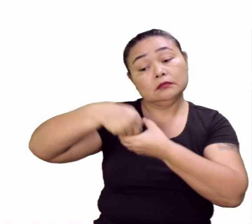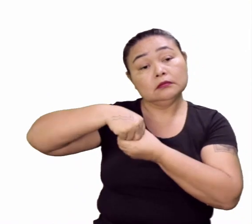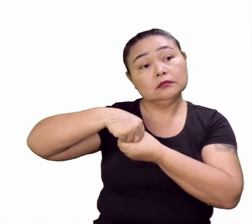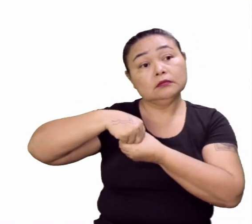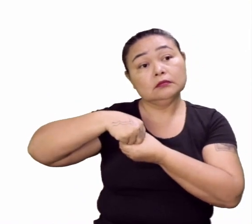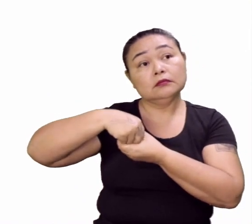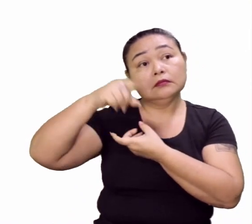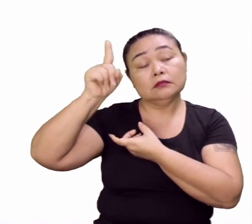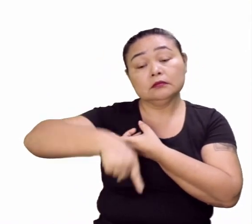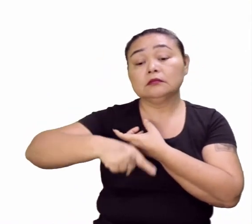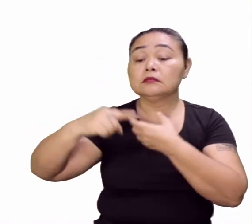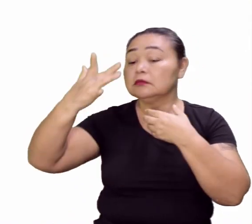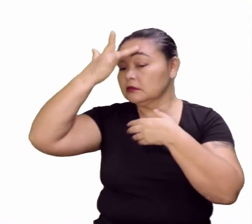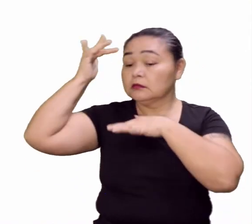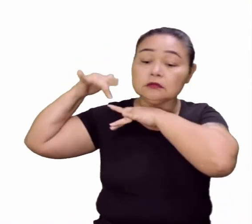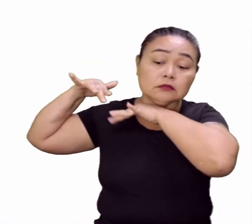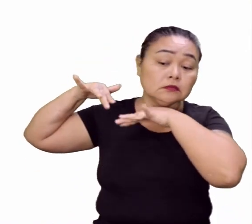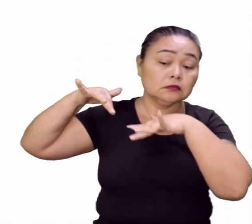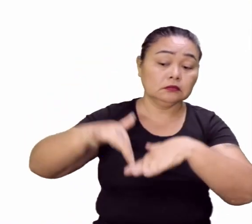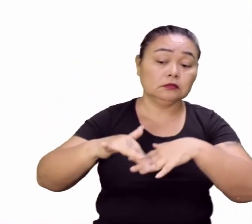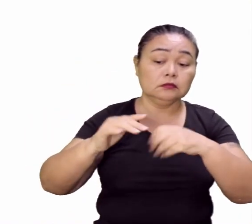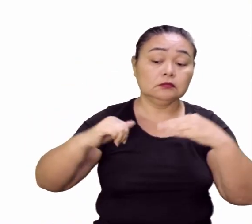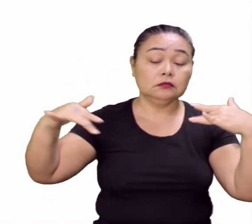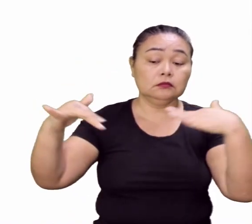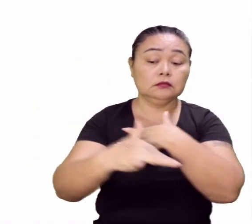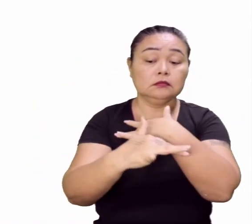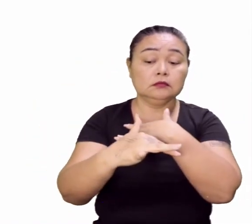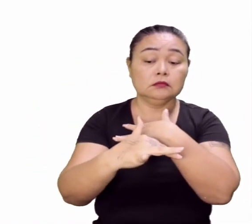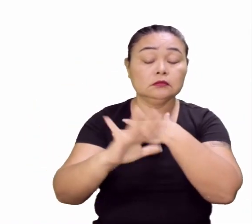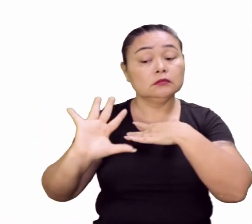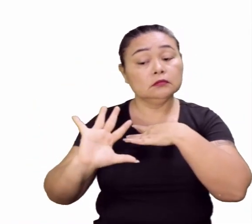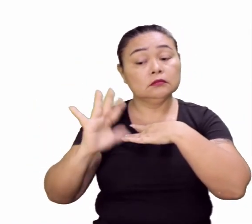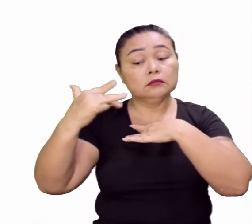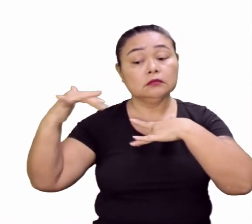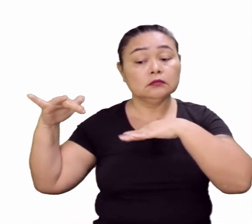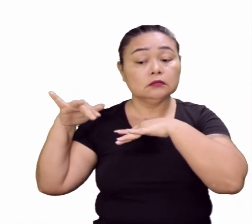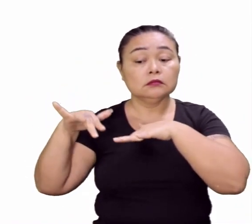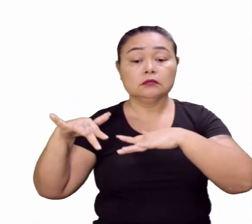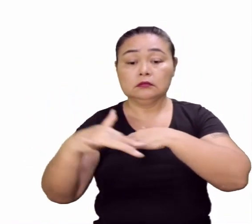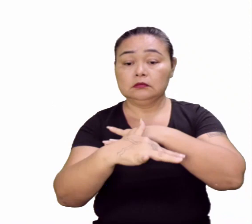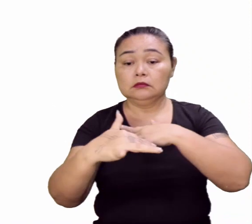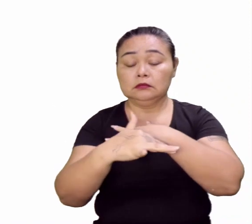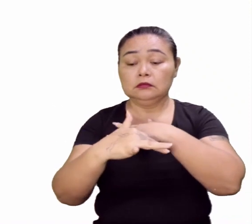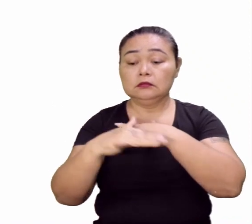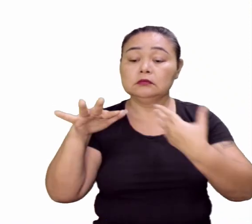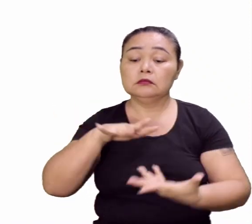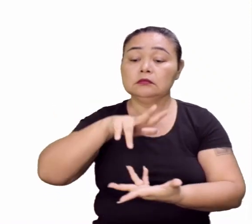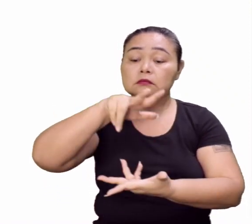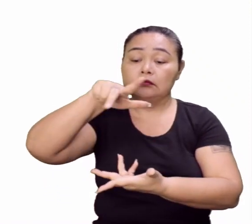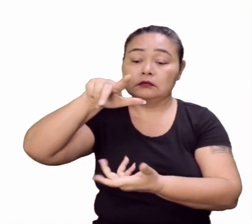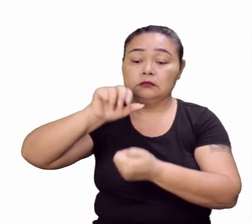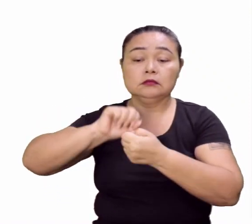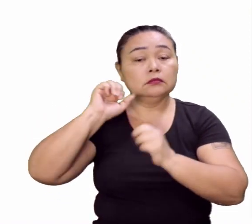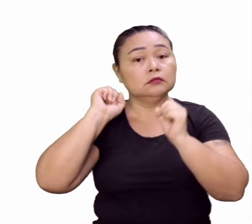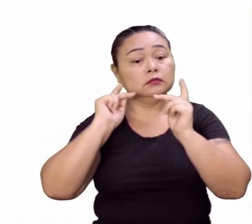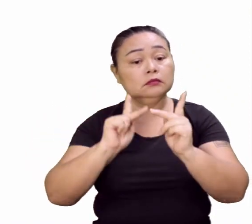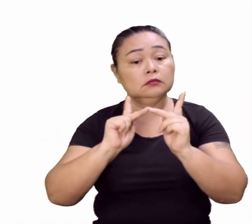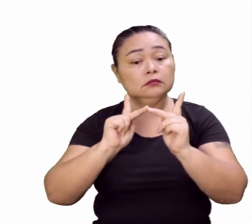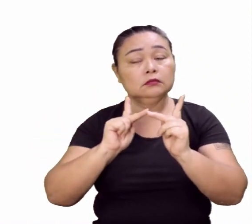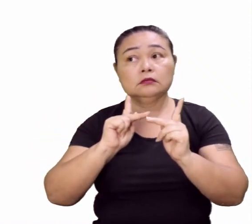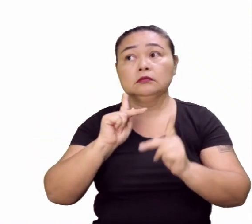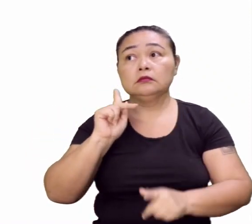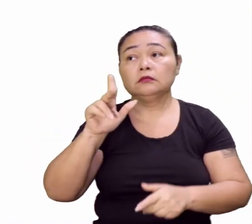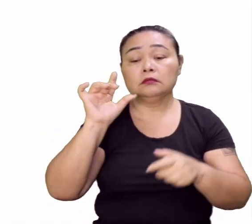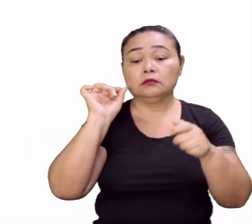inclusive de migração, a questão do fenômeno da urbanização no mundo, ok? Isso